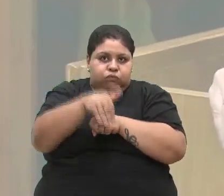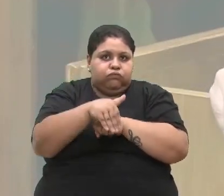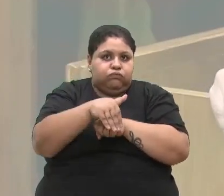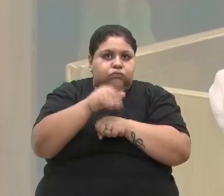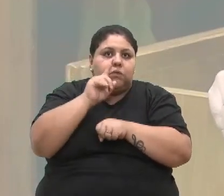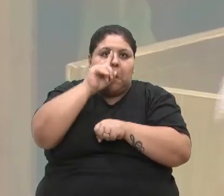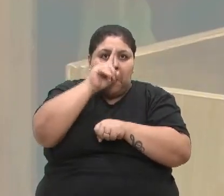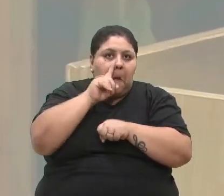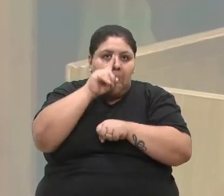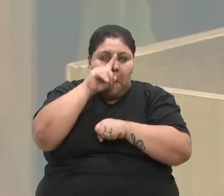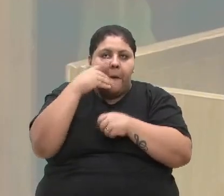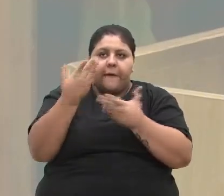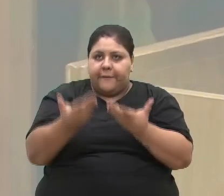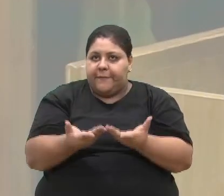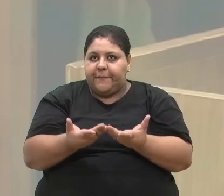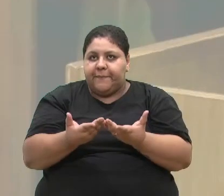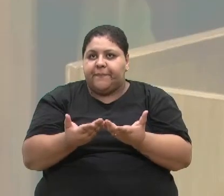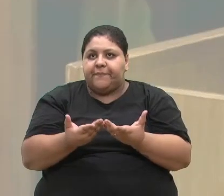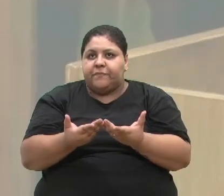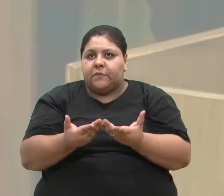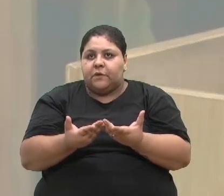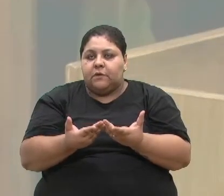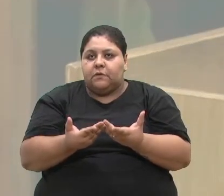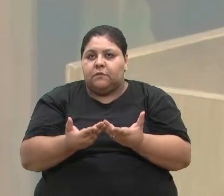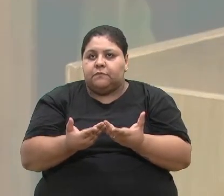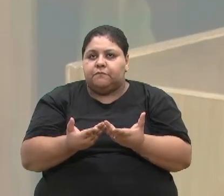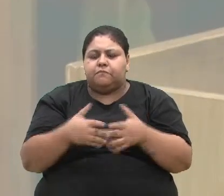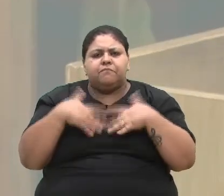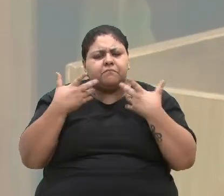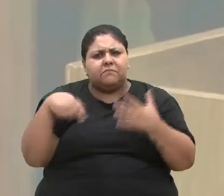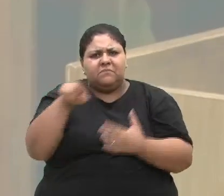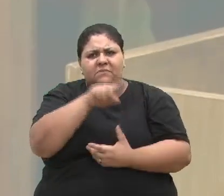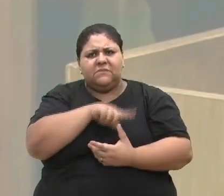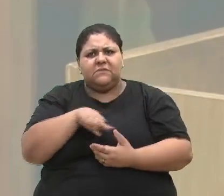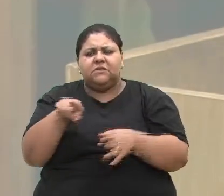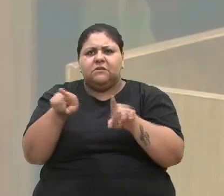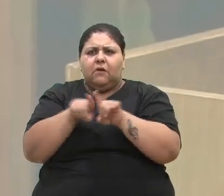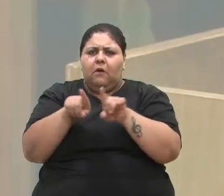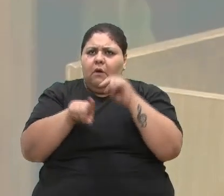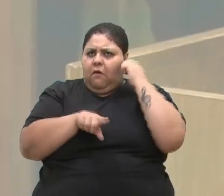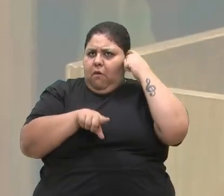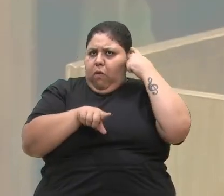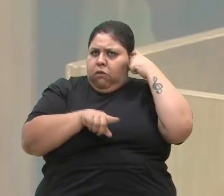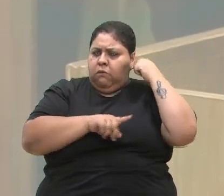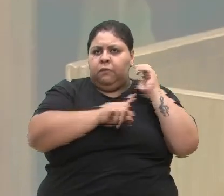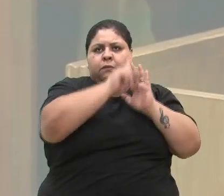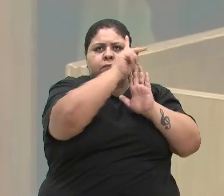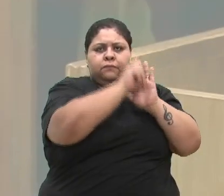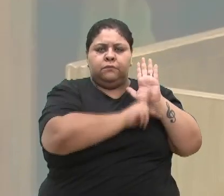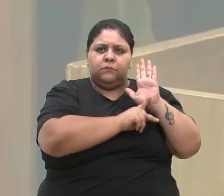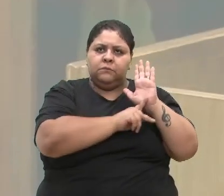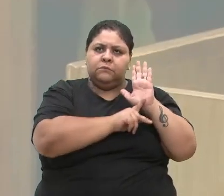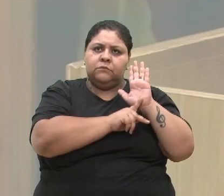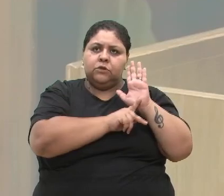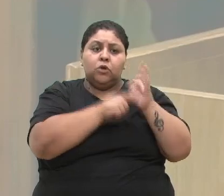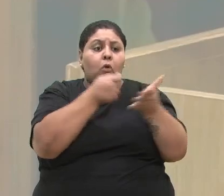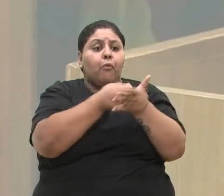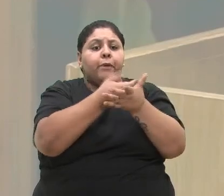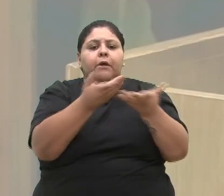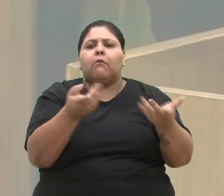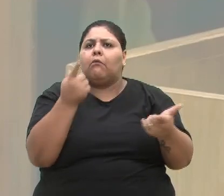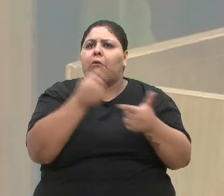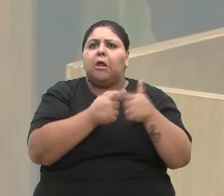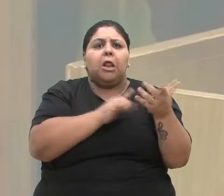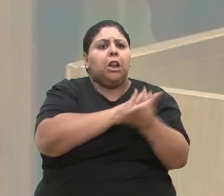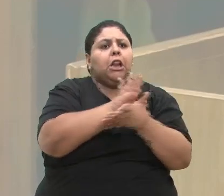né? E a lombofaixa ou quebra-mola, que é um redutor. Então a gente aqui também tem esse projeto que obriga, porque se nada